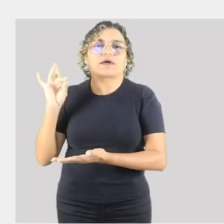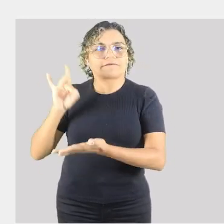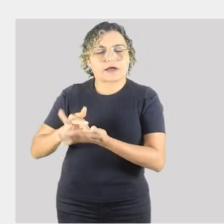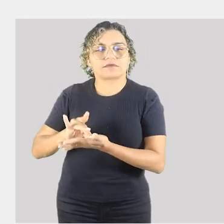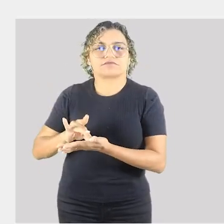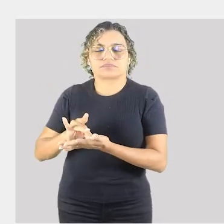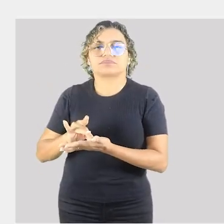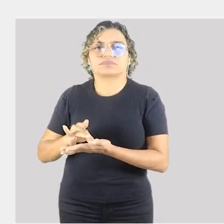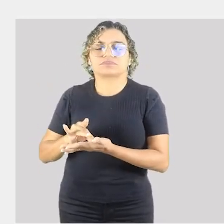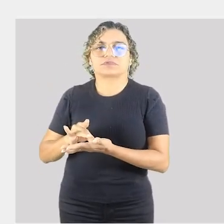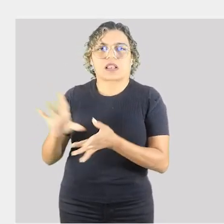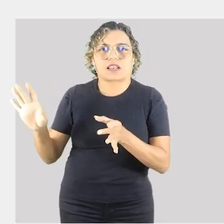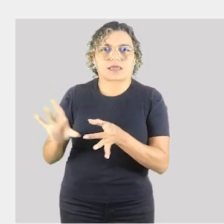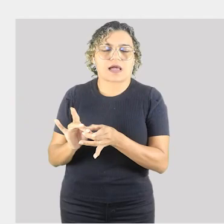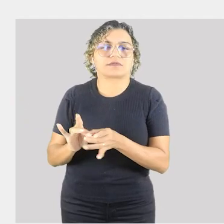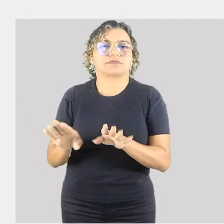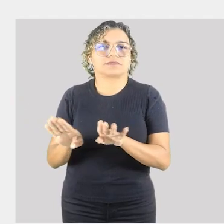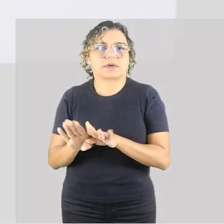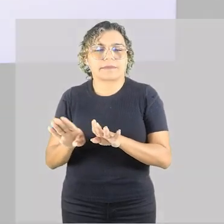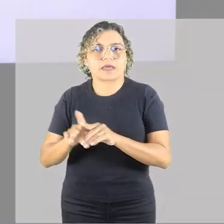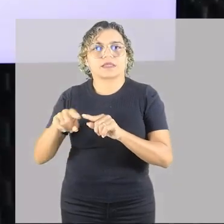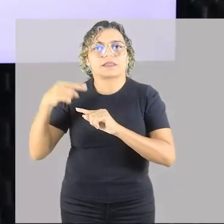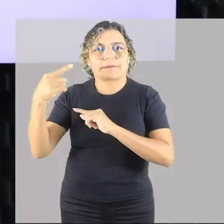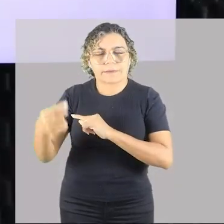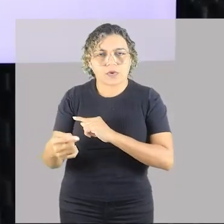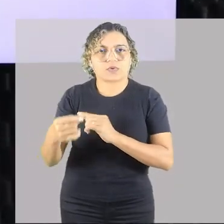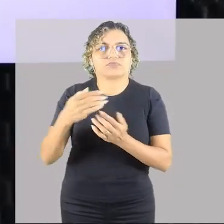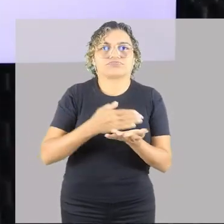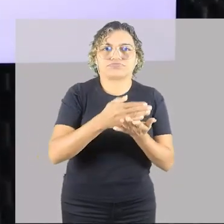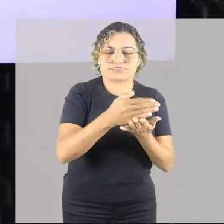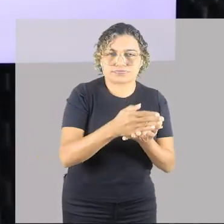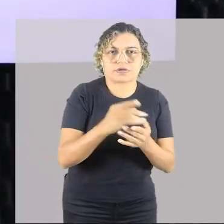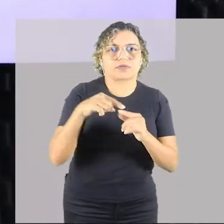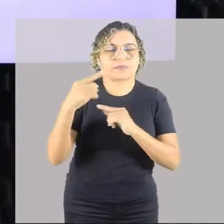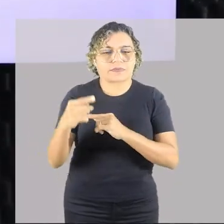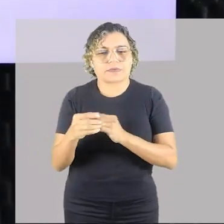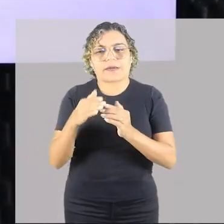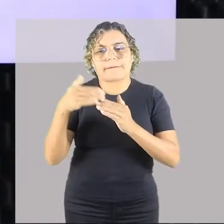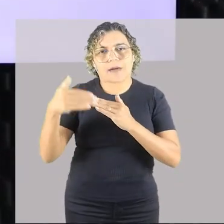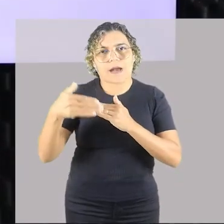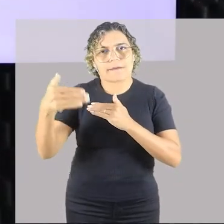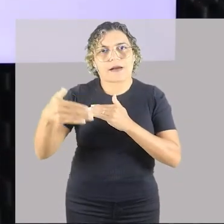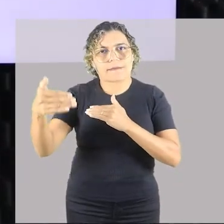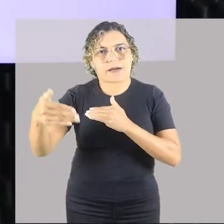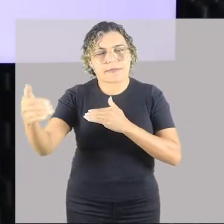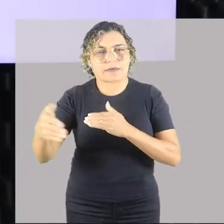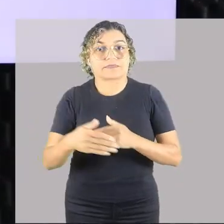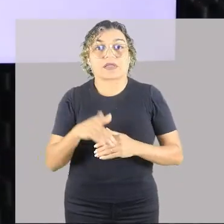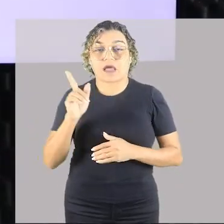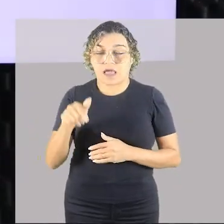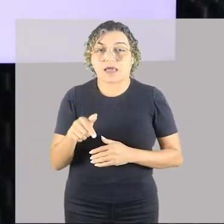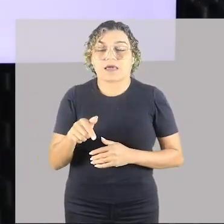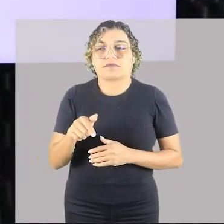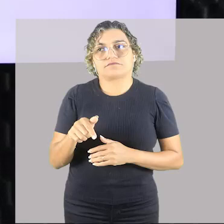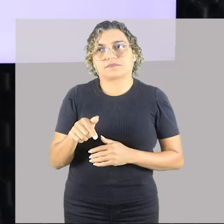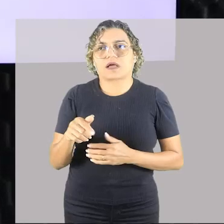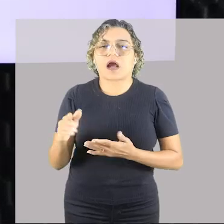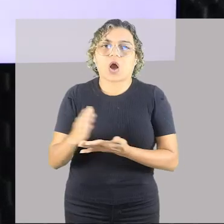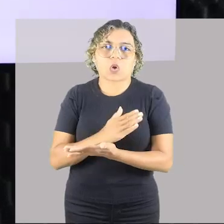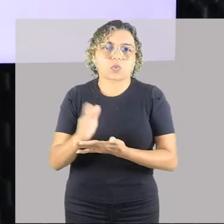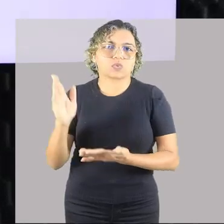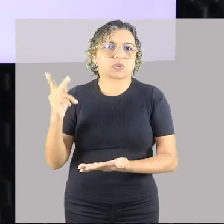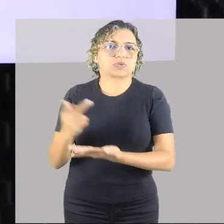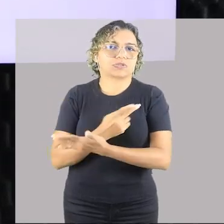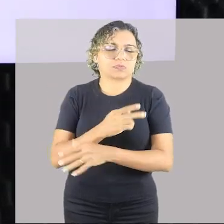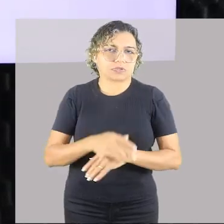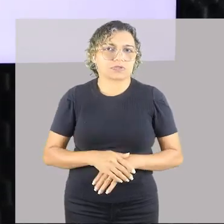haver o afastamento preventivo após a instauração ou no curso do processo. Então, vai prever a apuração desses